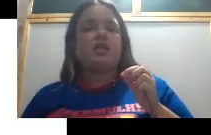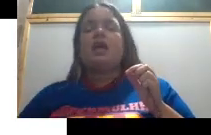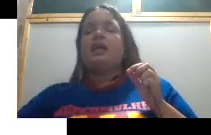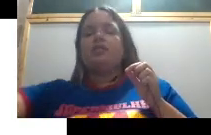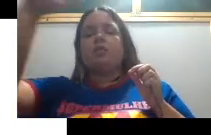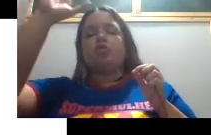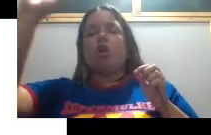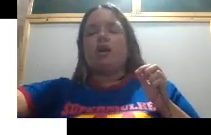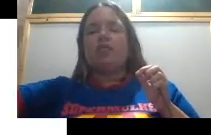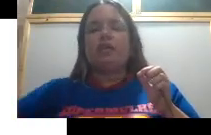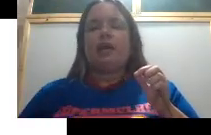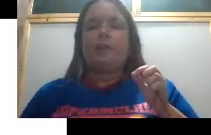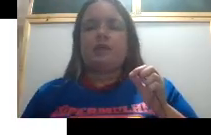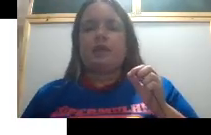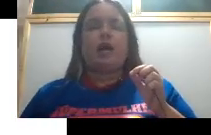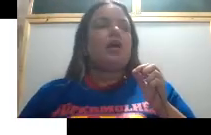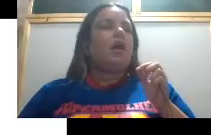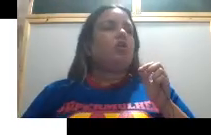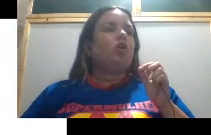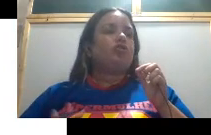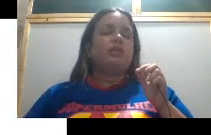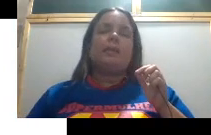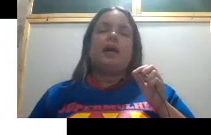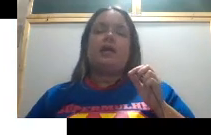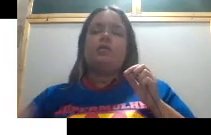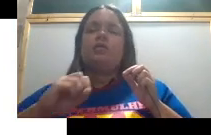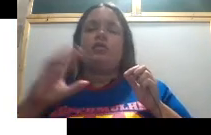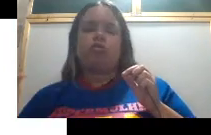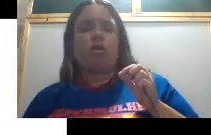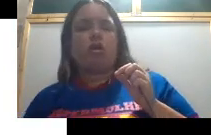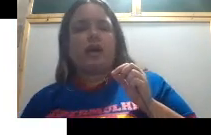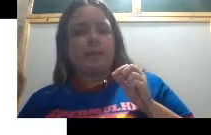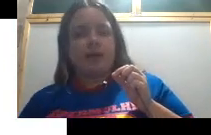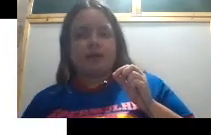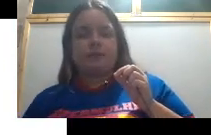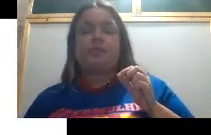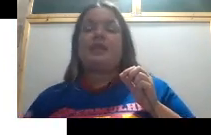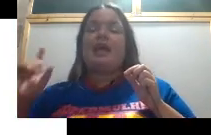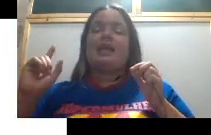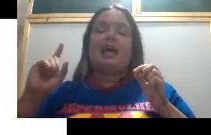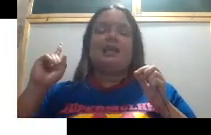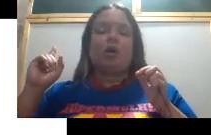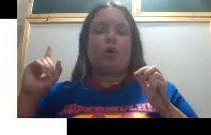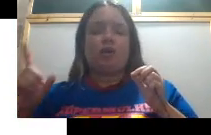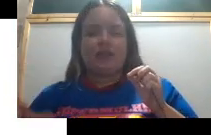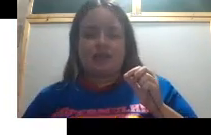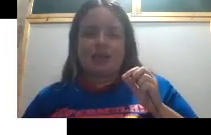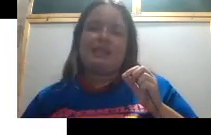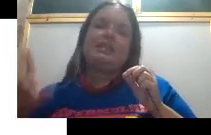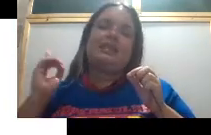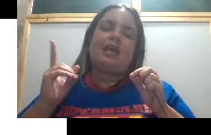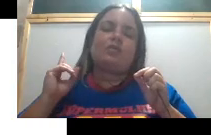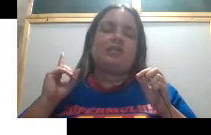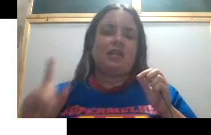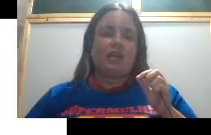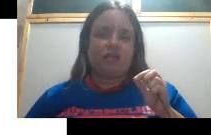gosto de verde Então vamos colocar verde na bandeira Eu Gosto de amarelo Vamos colocar Amarelo cada cor